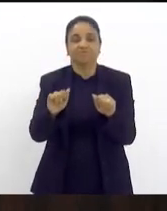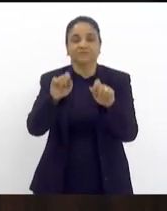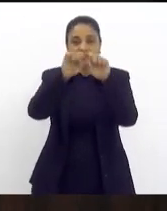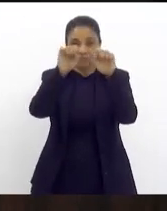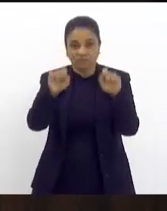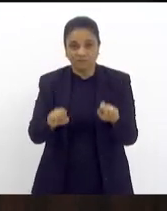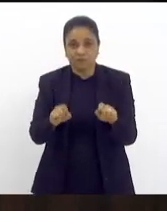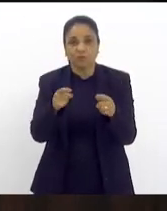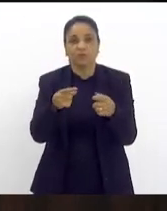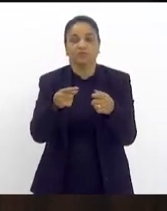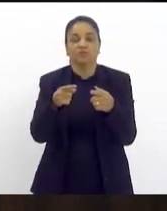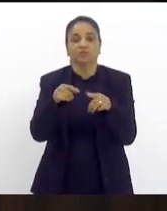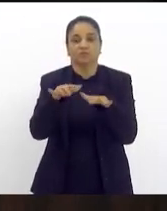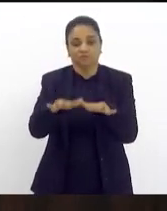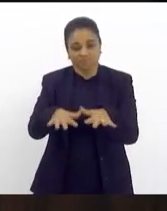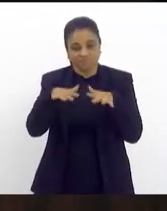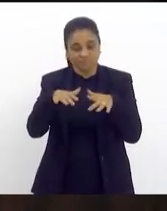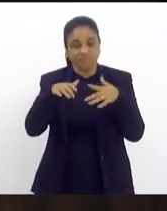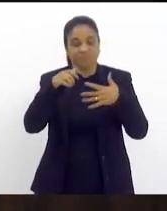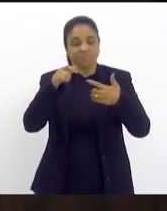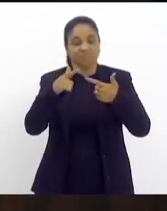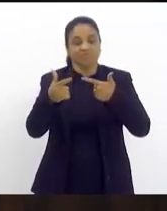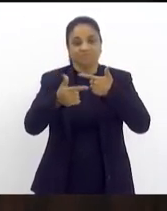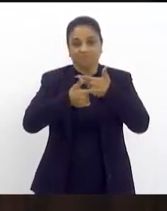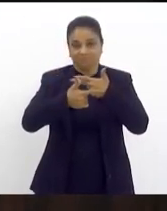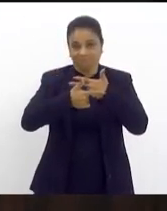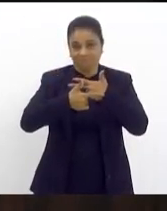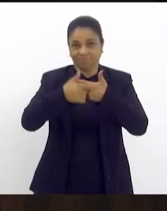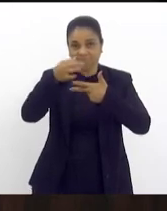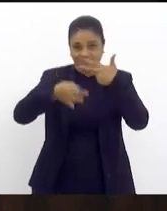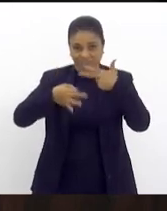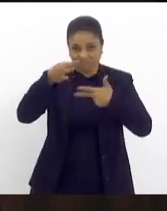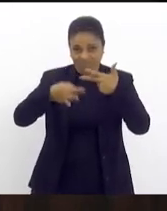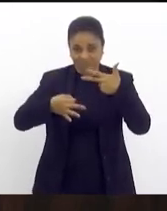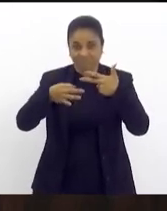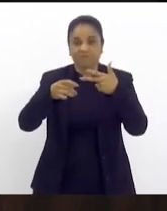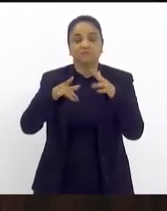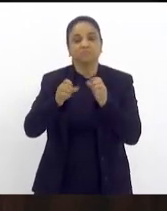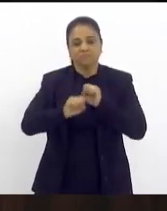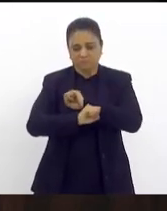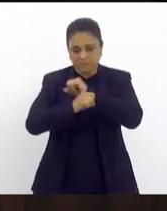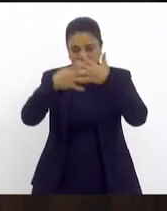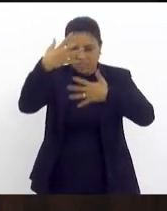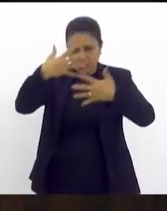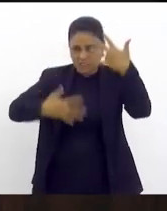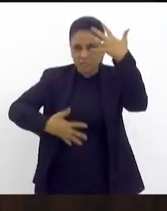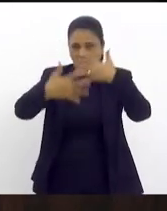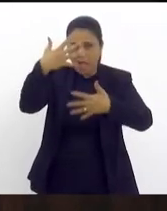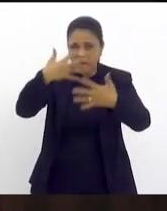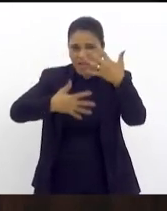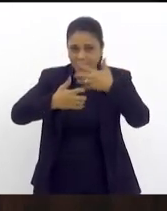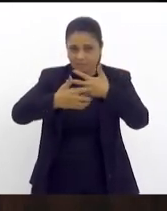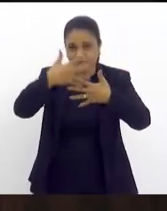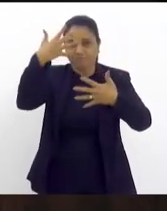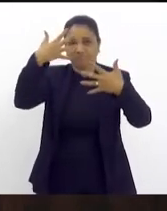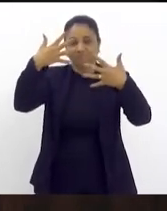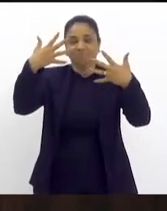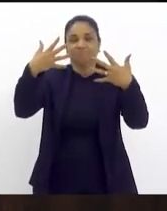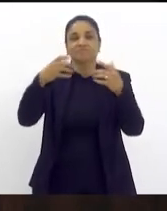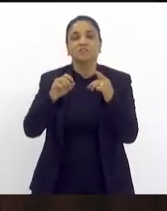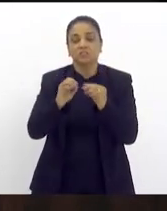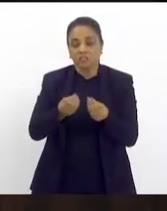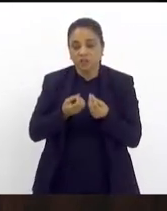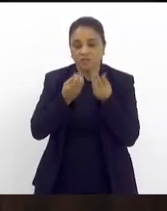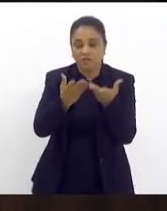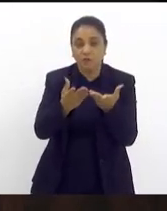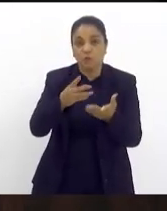uma gestão responsável e transparente, devolvendo mais de R$5 milhões para a